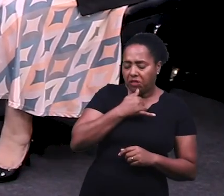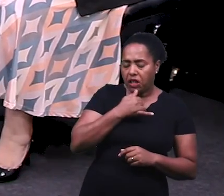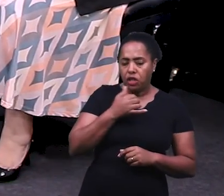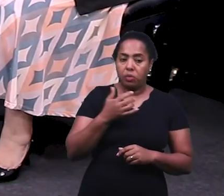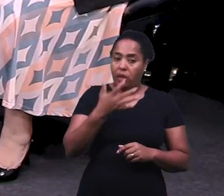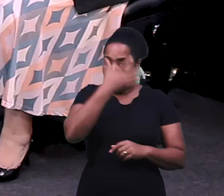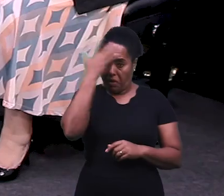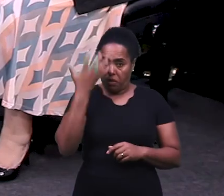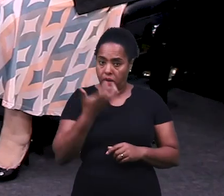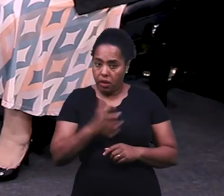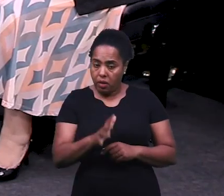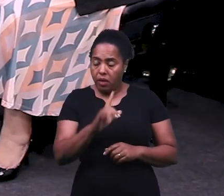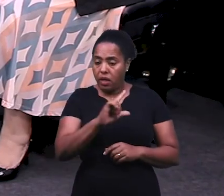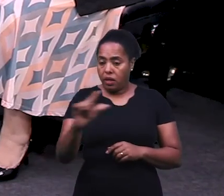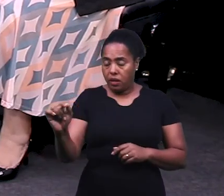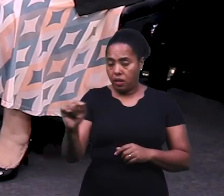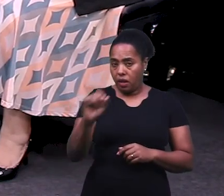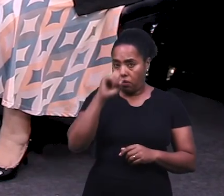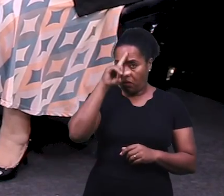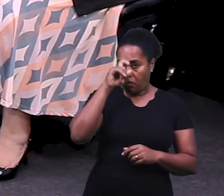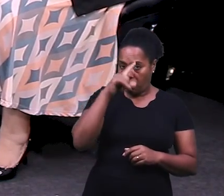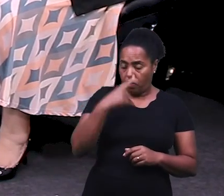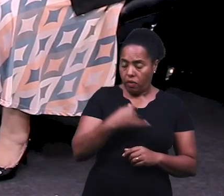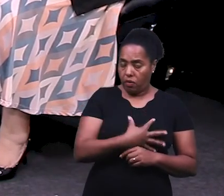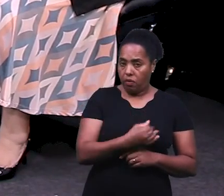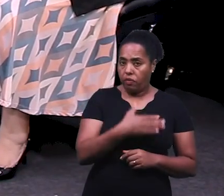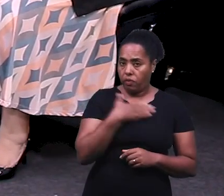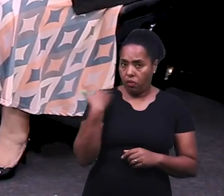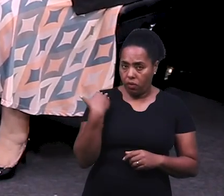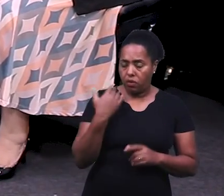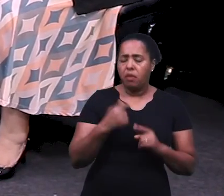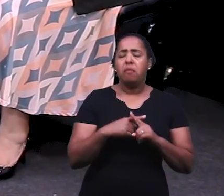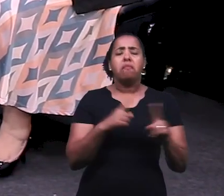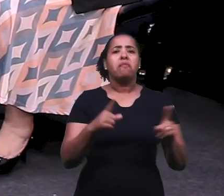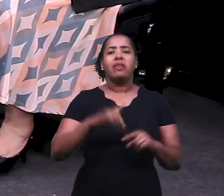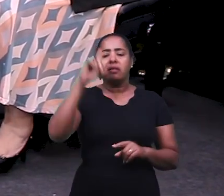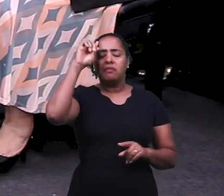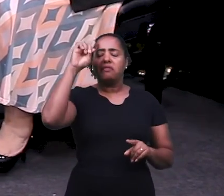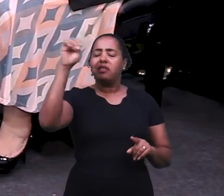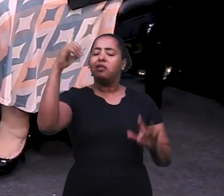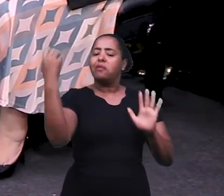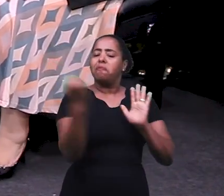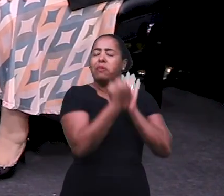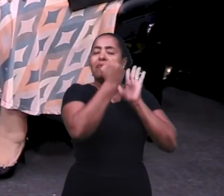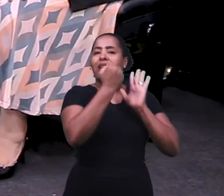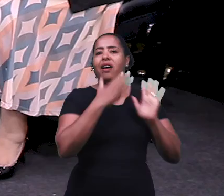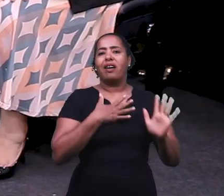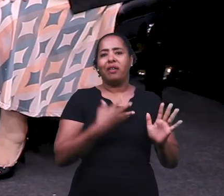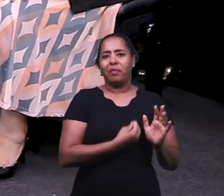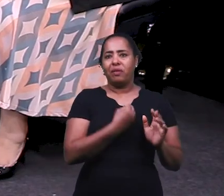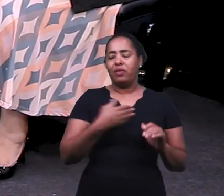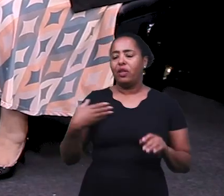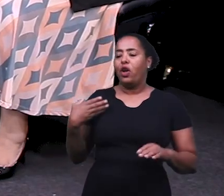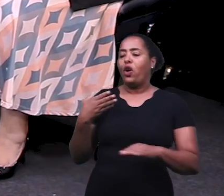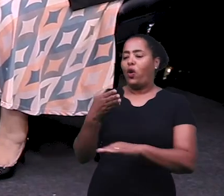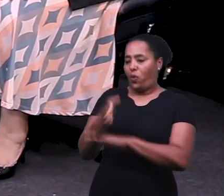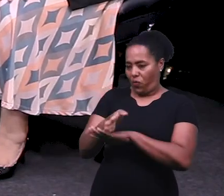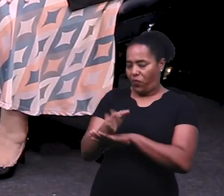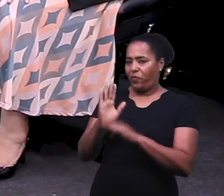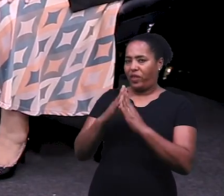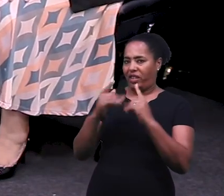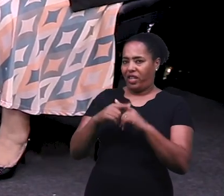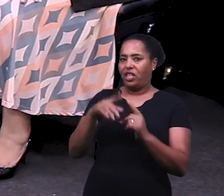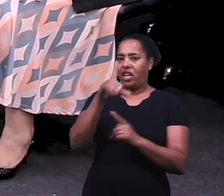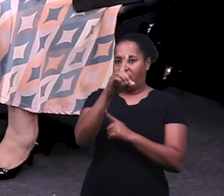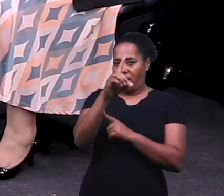na mão, né? Ninguém quer sair do hospital com um filho Numa situação morto. como essa. Foi muito difícil. Mas ali Deus marcou minha vida. Aí